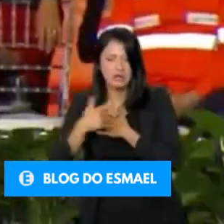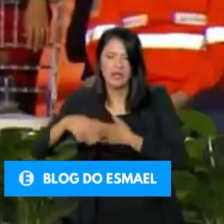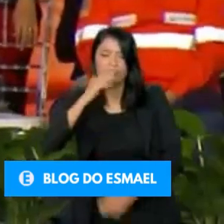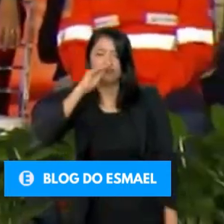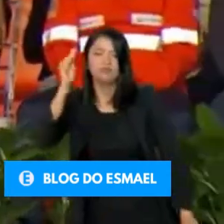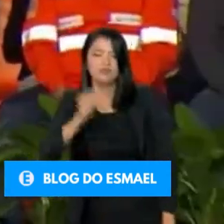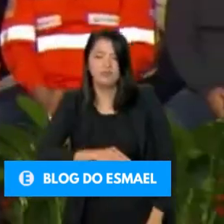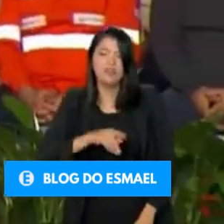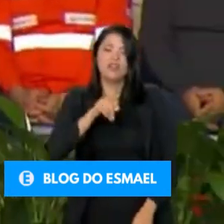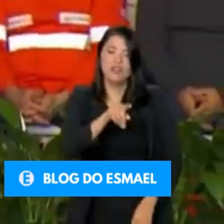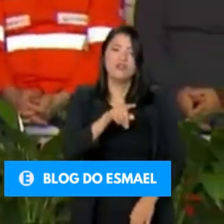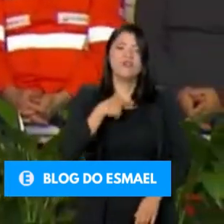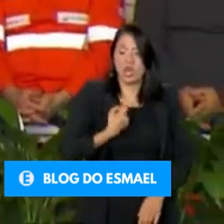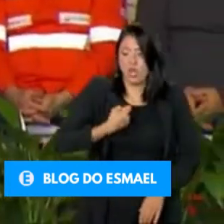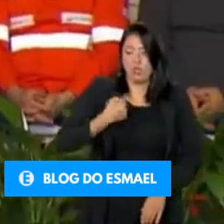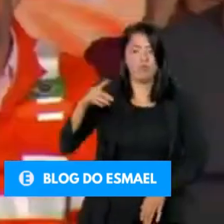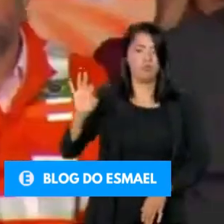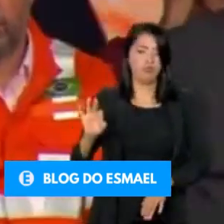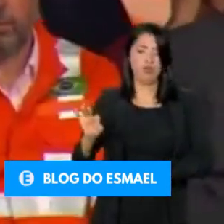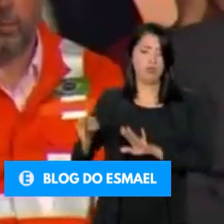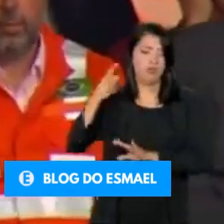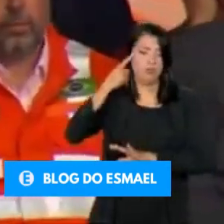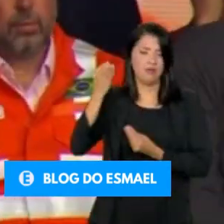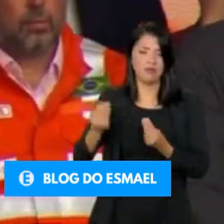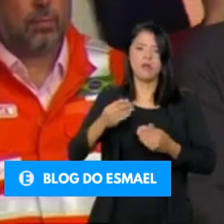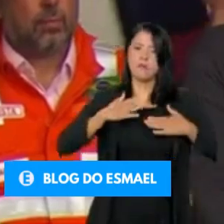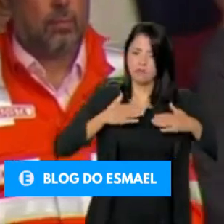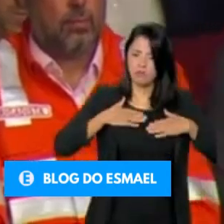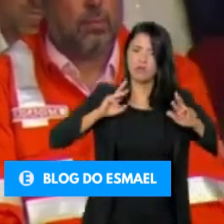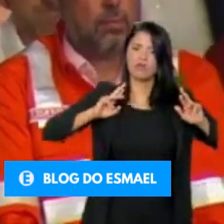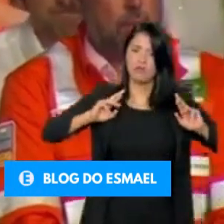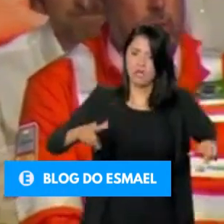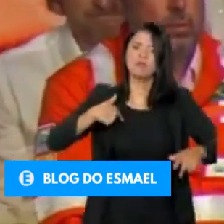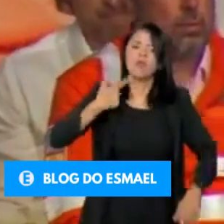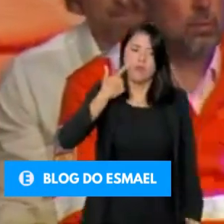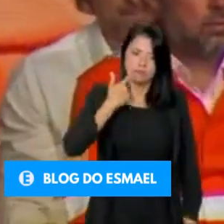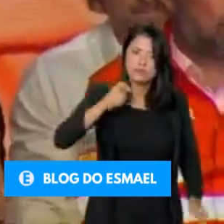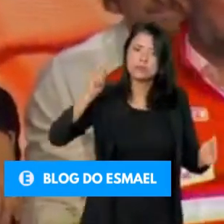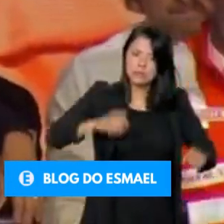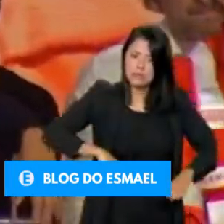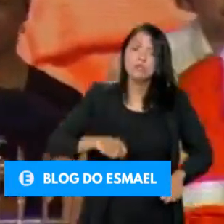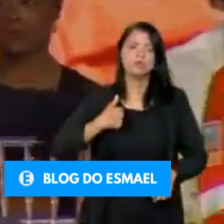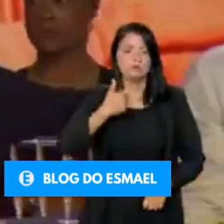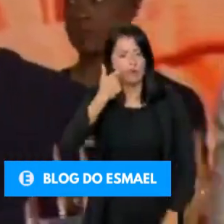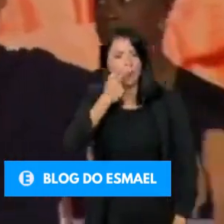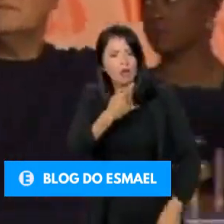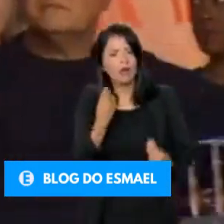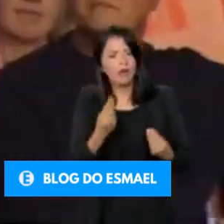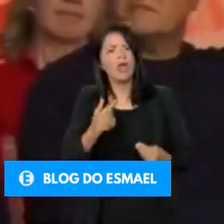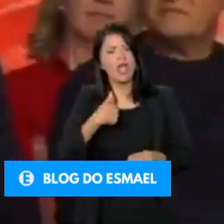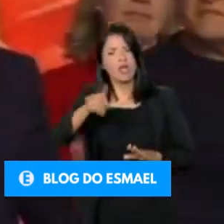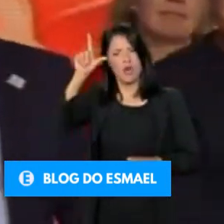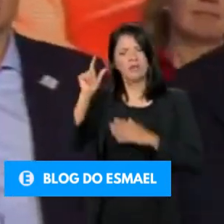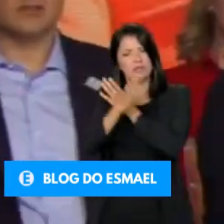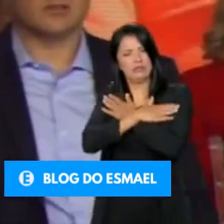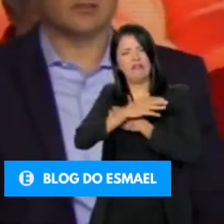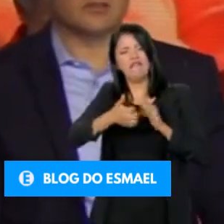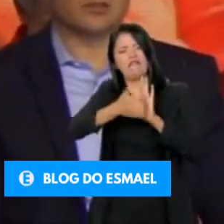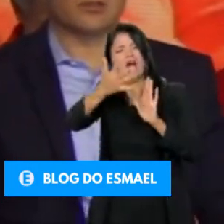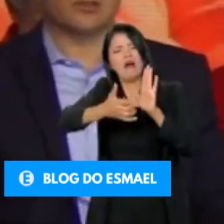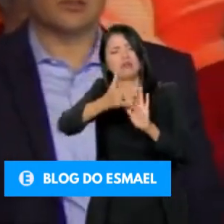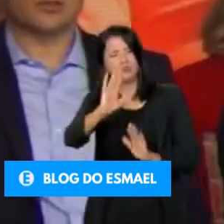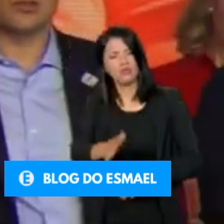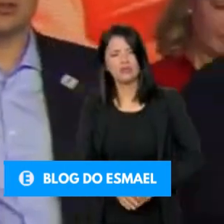nada, vocês são os números estatísticos, pois para mim interessa. Para mim interessa porque já fiquei desempregado muitas